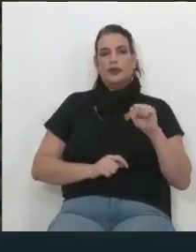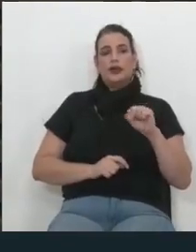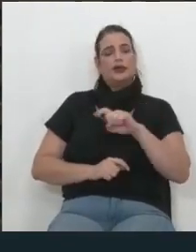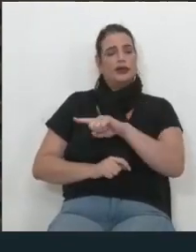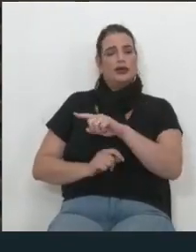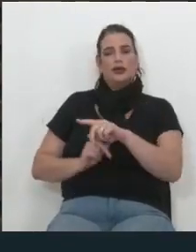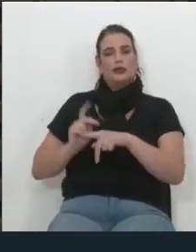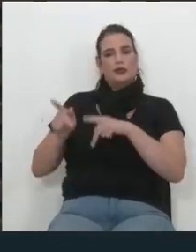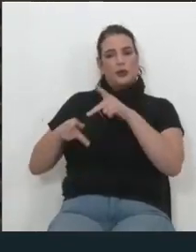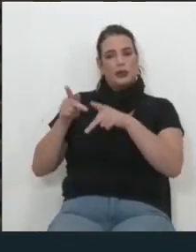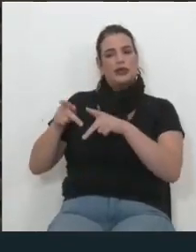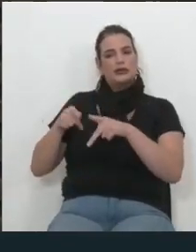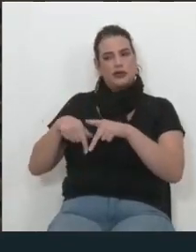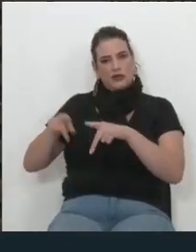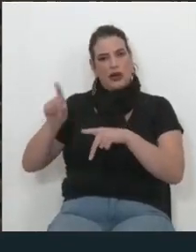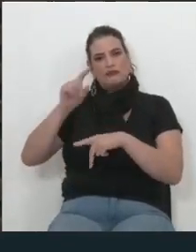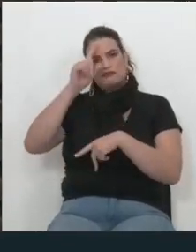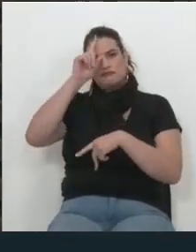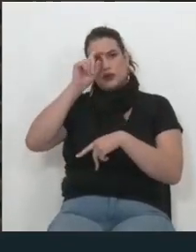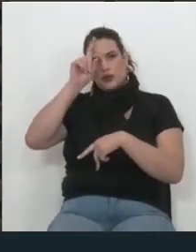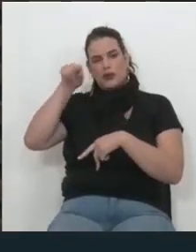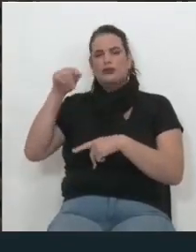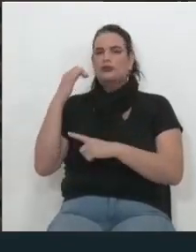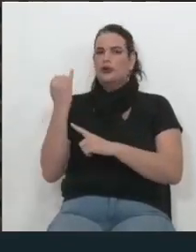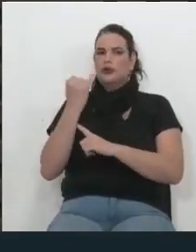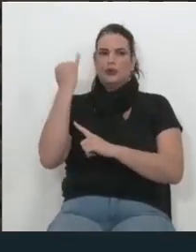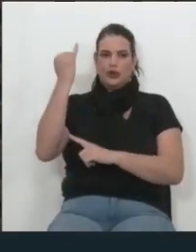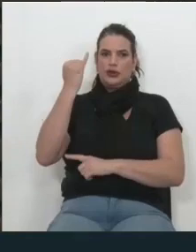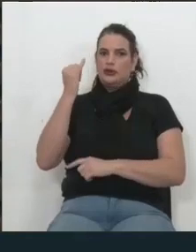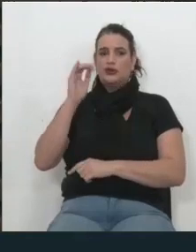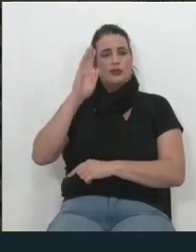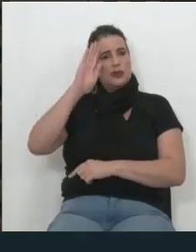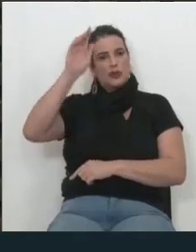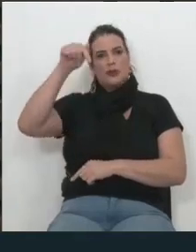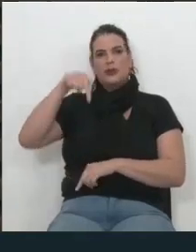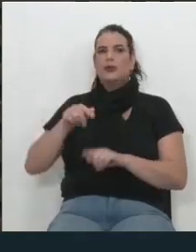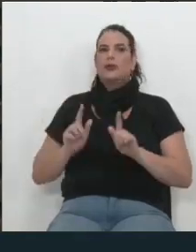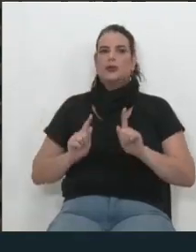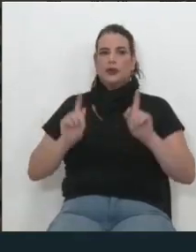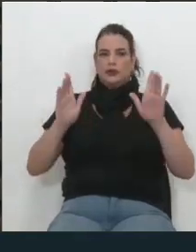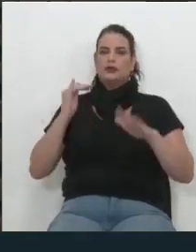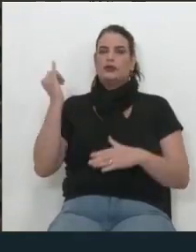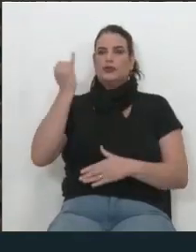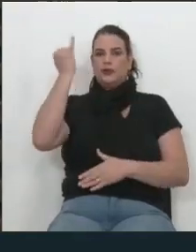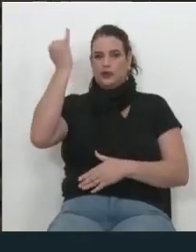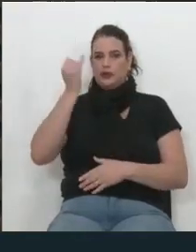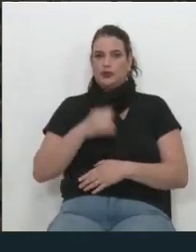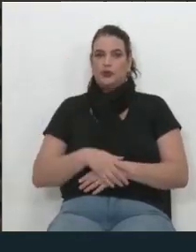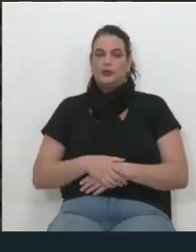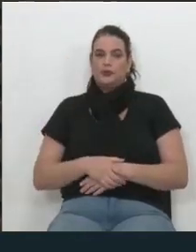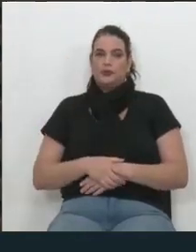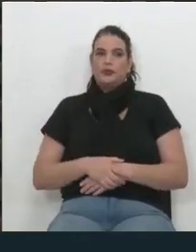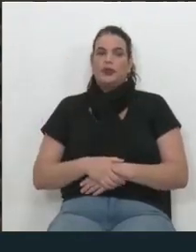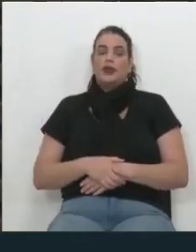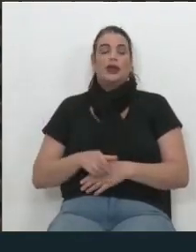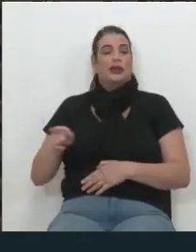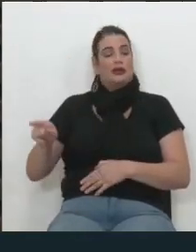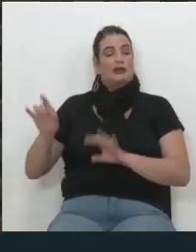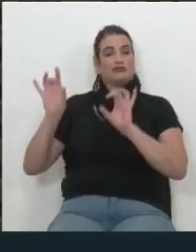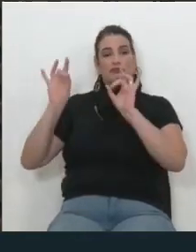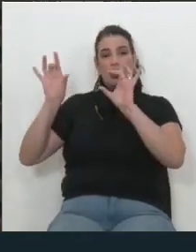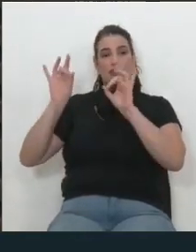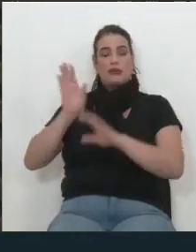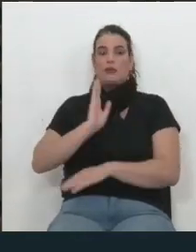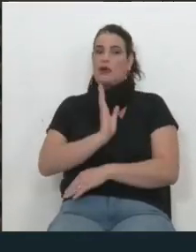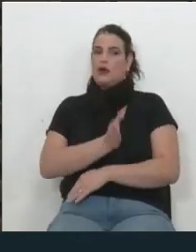população em geral, especialmente para a nossa cidade, e é uma referência em cardiologia,